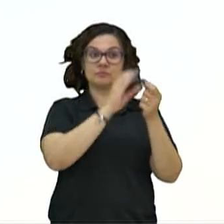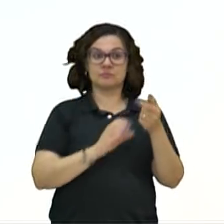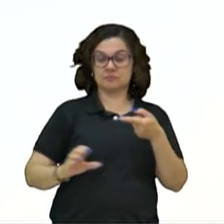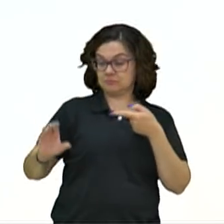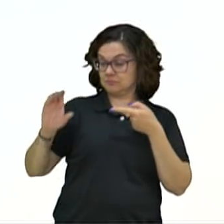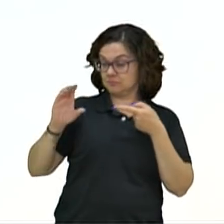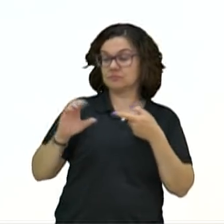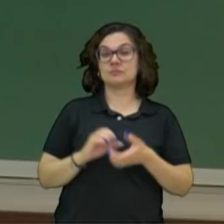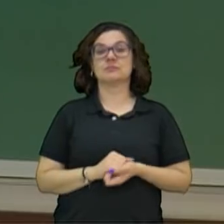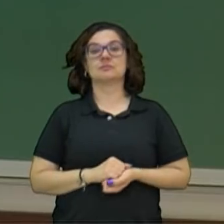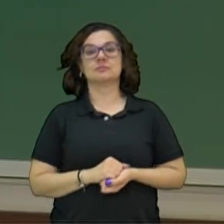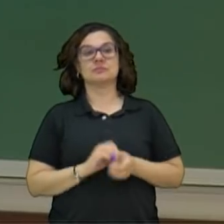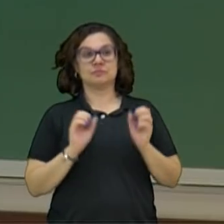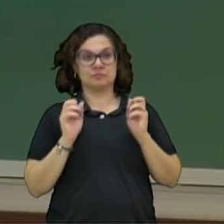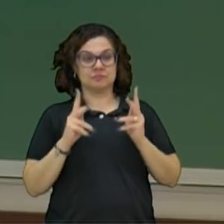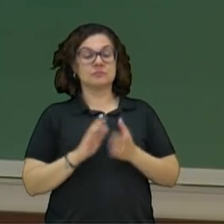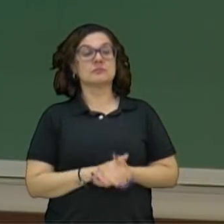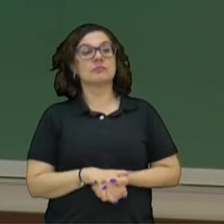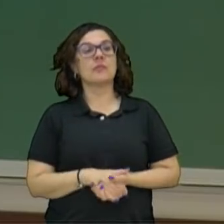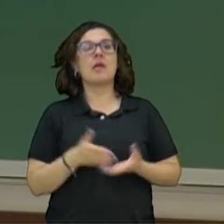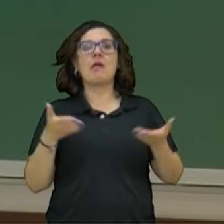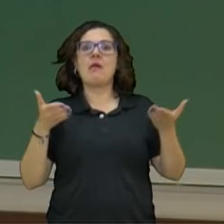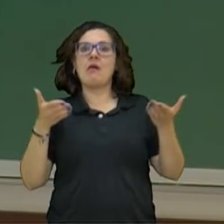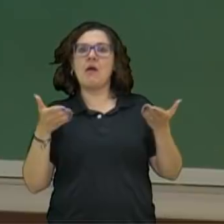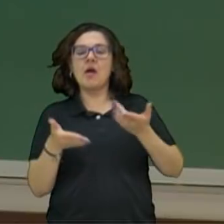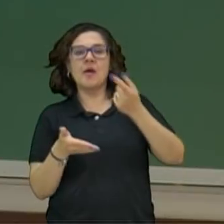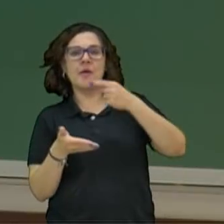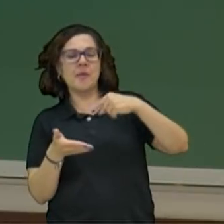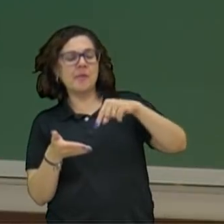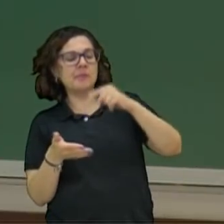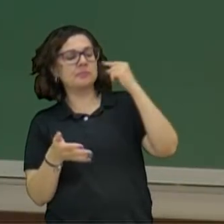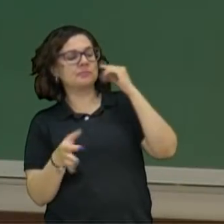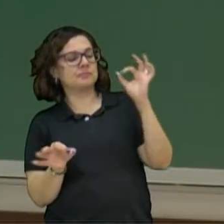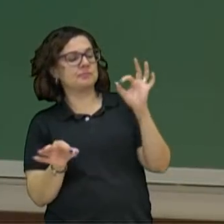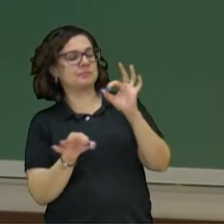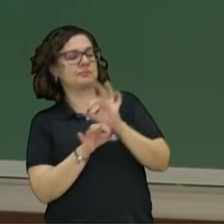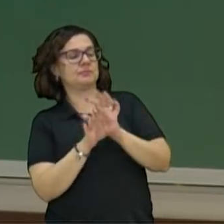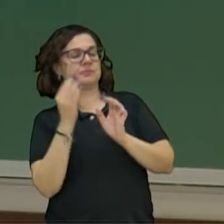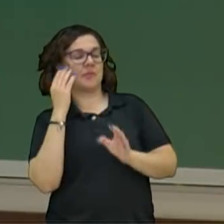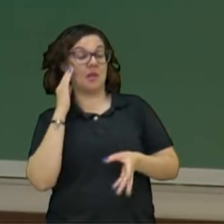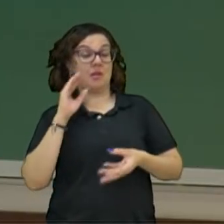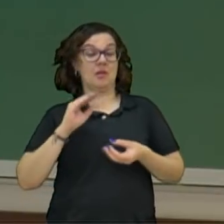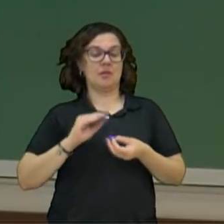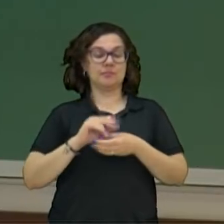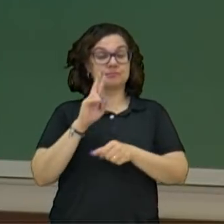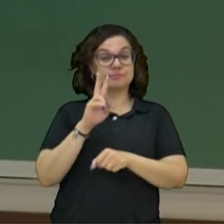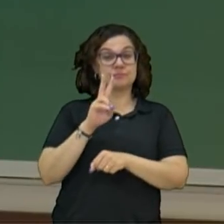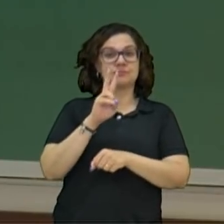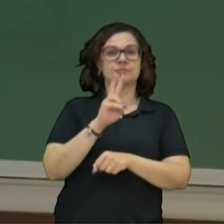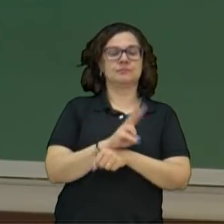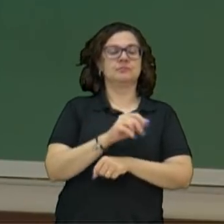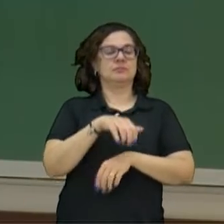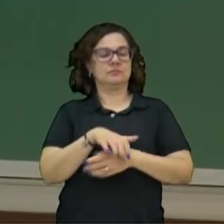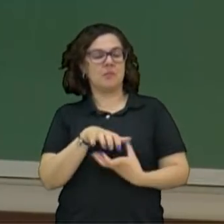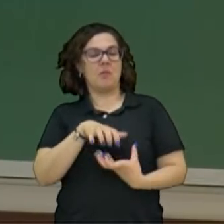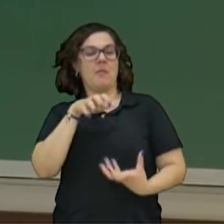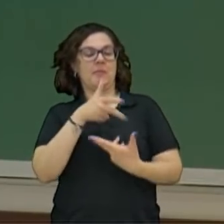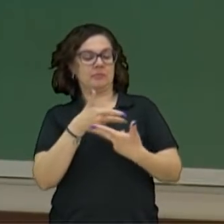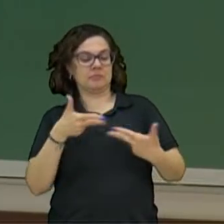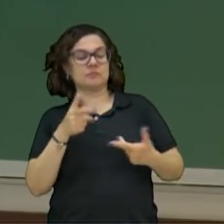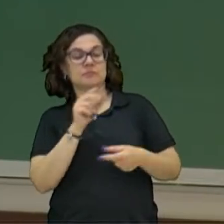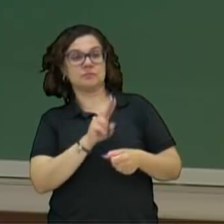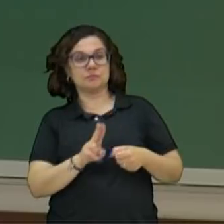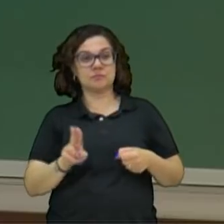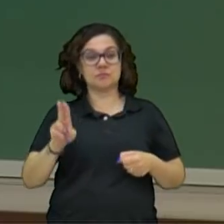era antígenos, tá? E aí, então, para aumentar a nossa proteção, muitas vezes a gente